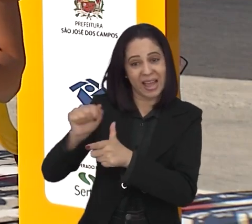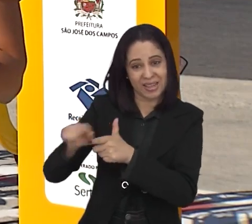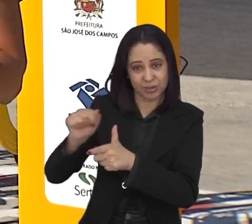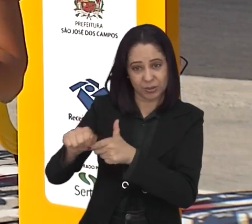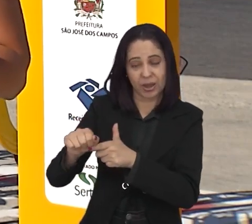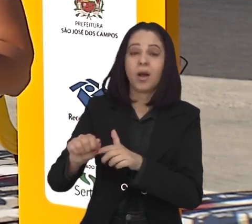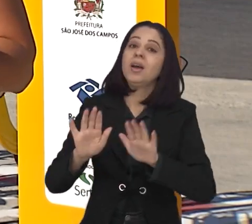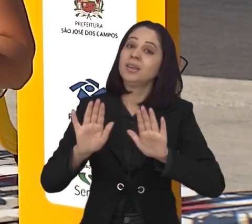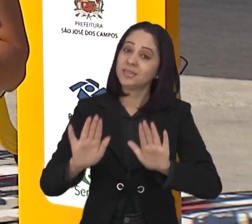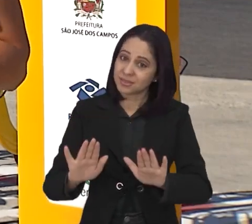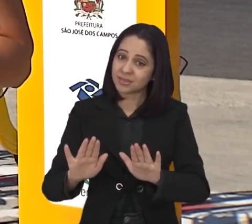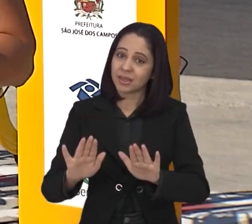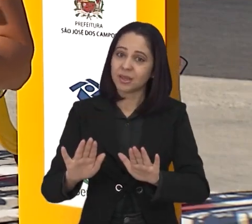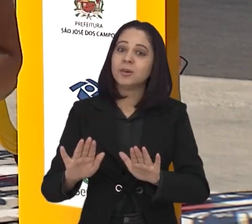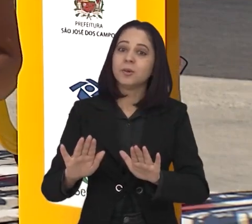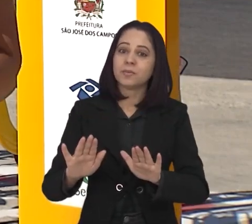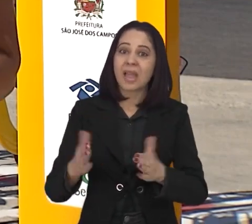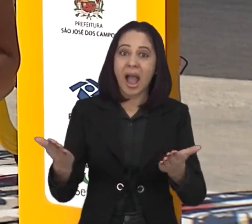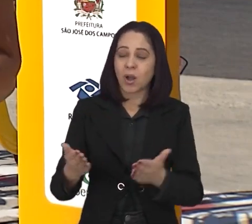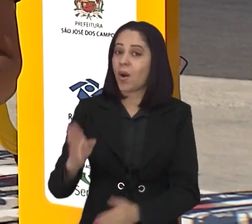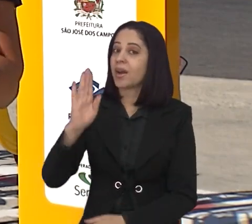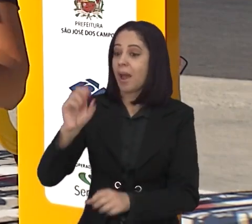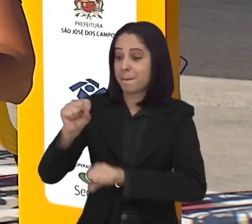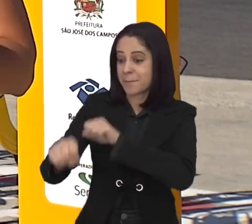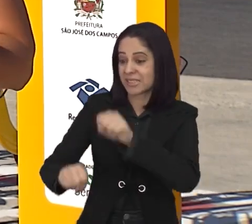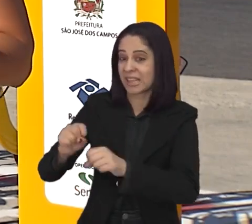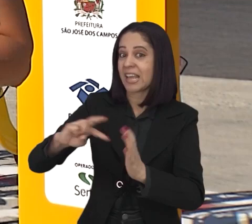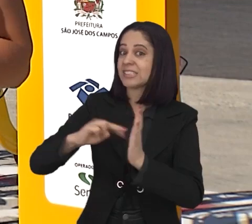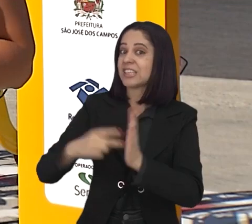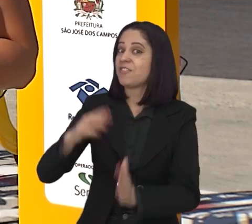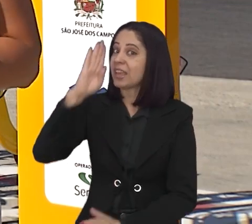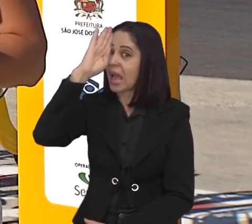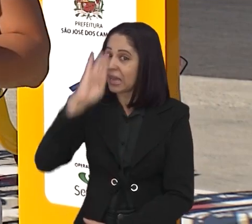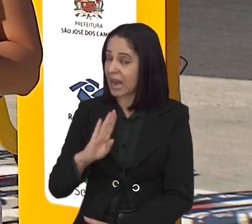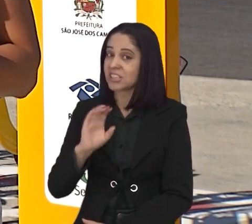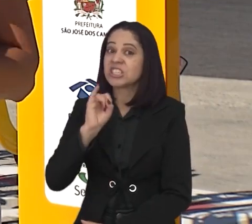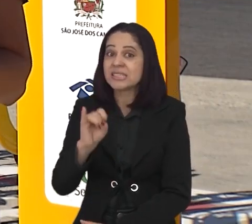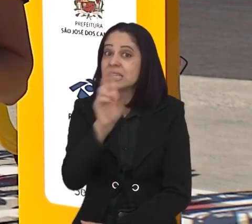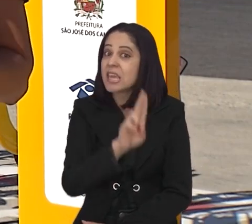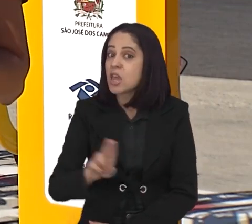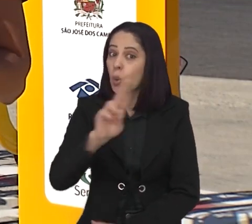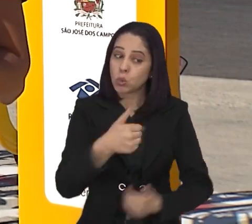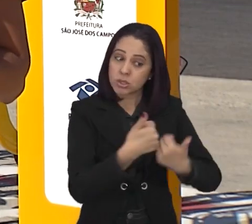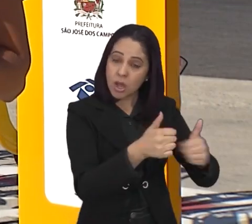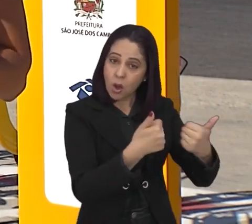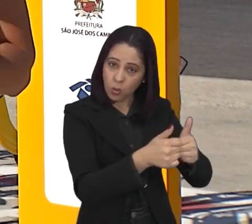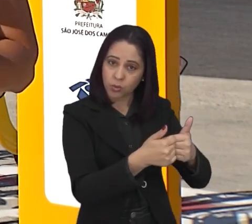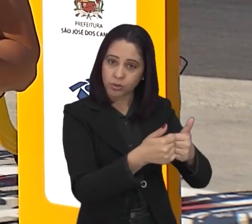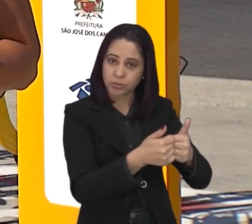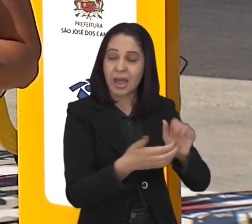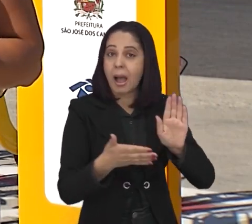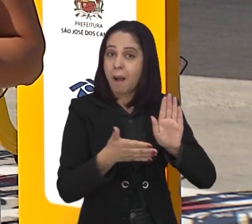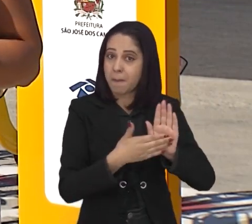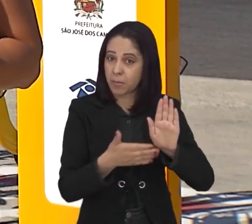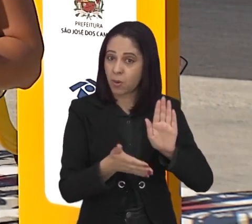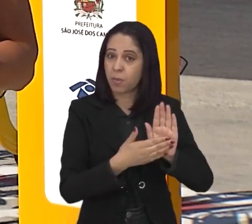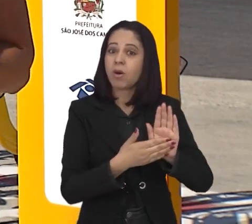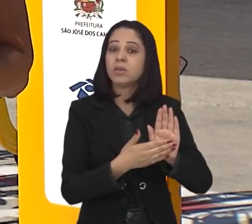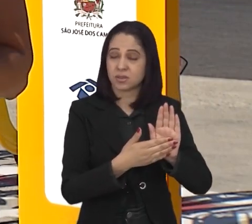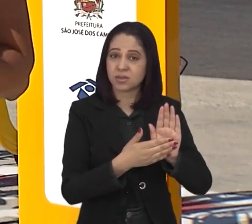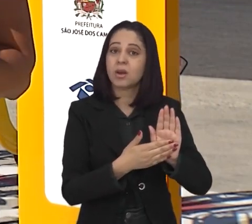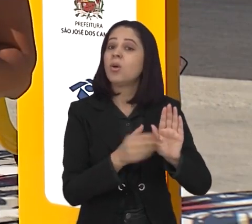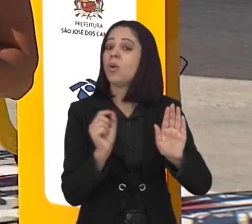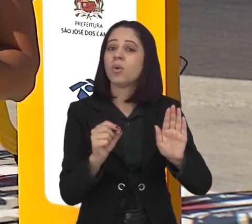as bikes compartilhadas. Portanto, o serviço é de graça para quem já utiliza os coletivos. E